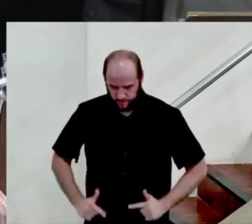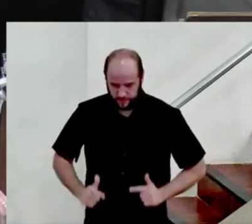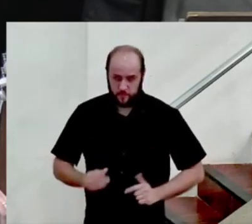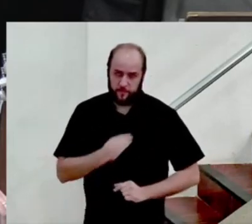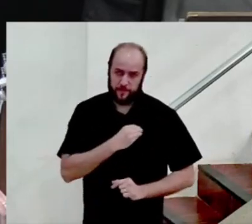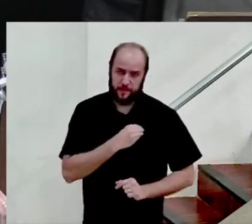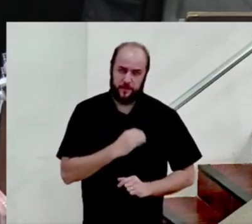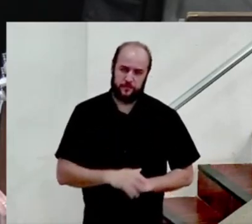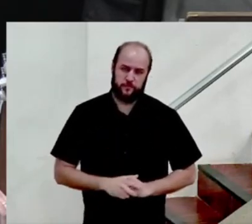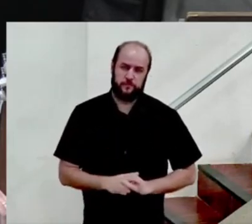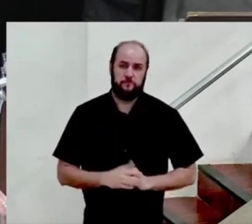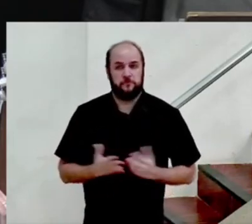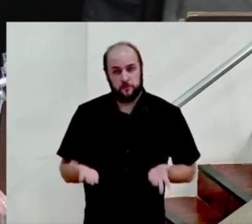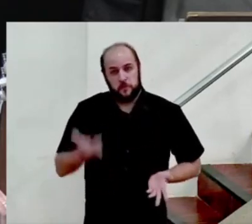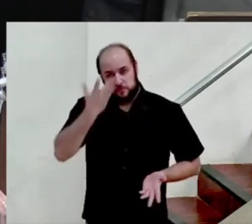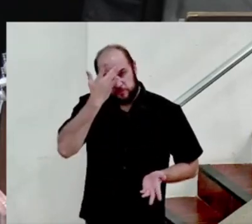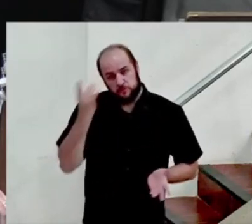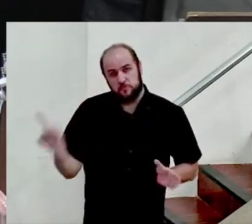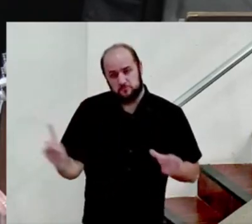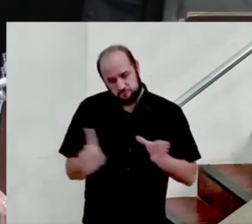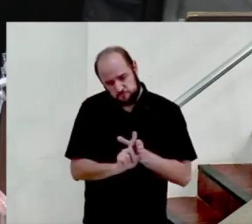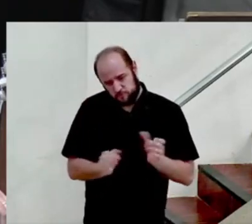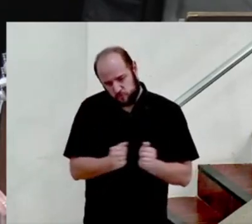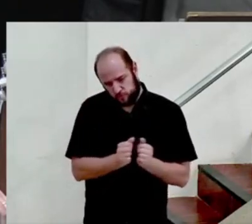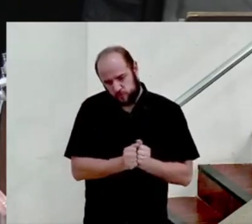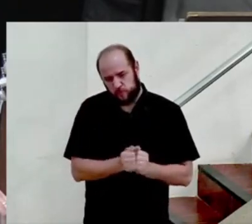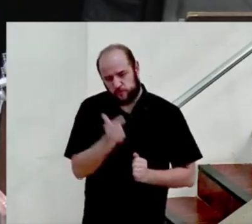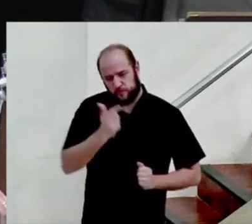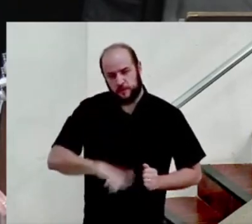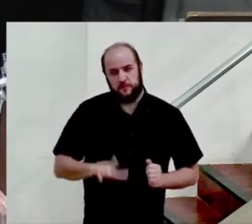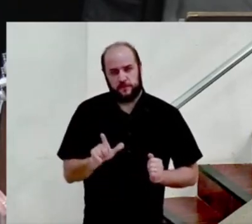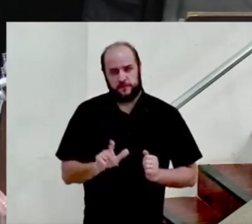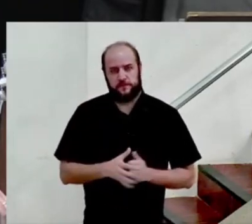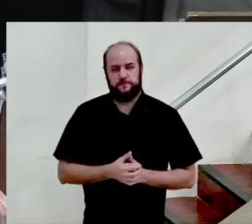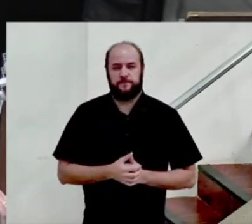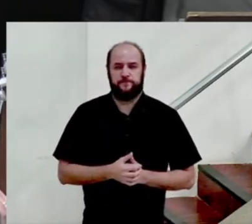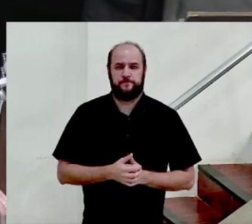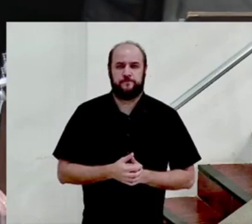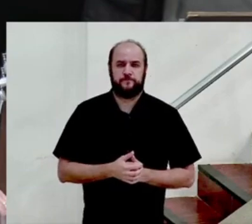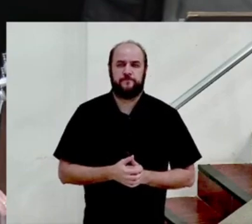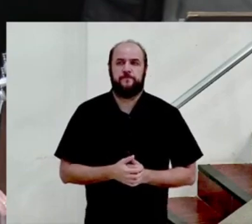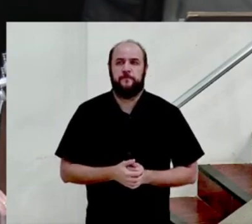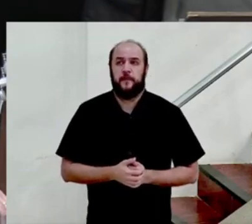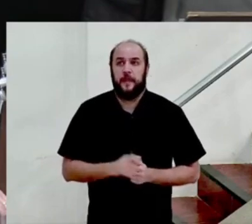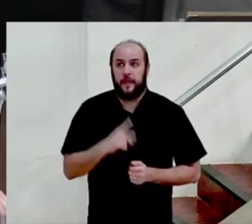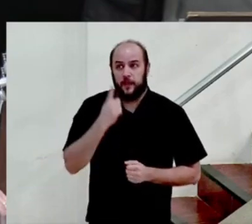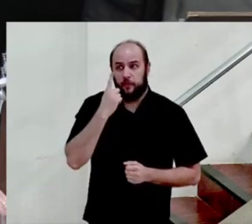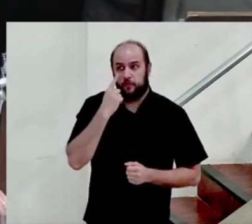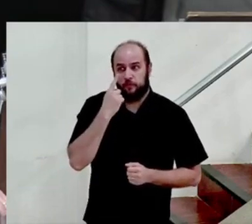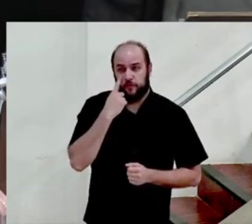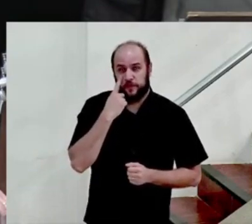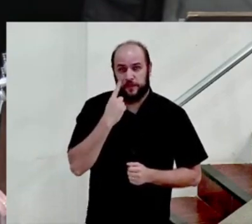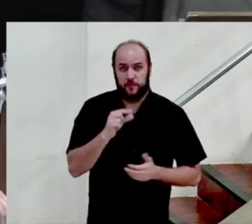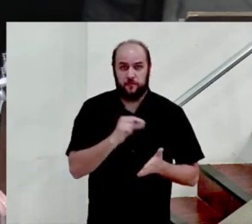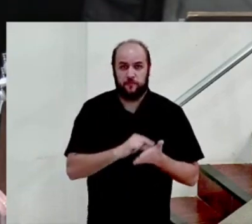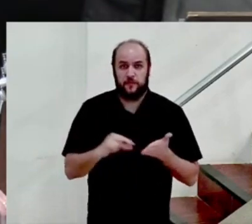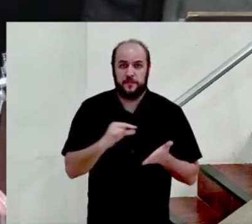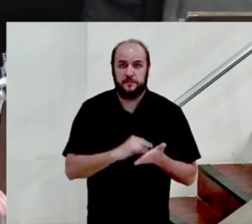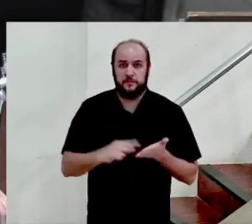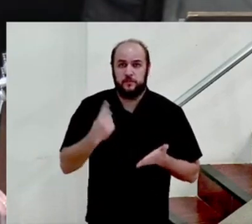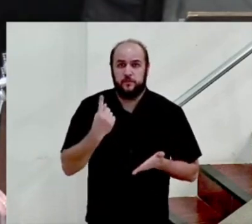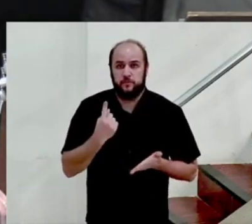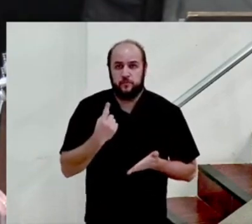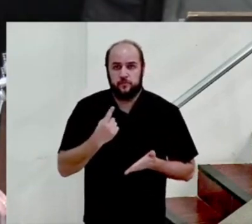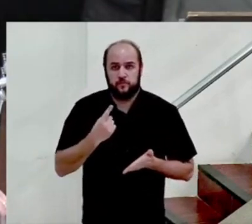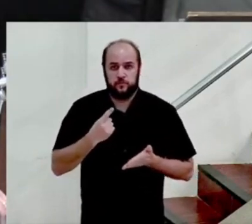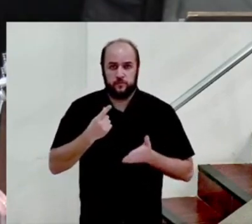pecados. Então a pessoa poderia adentrar o acampamento. Quando a gente olha para a expressão do versículo 1,